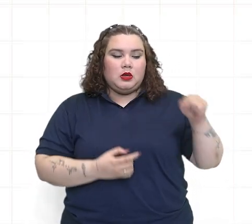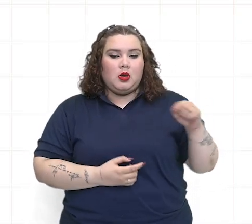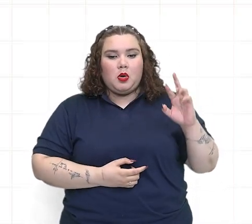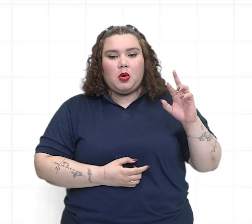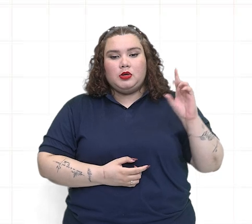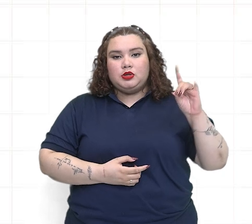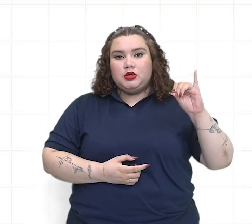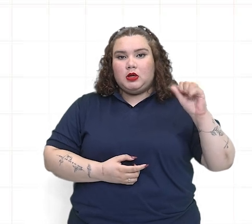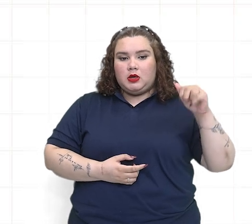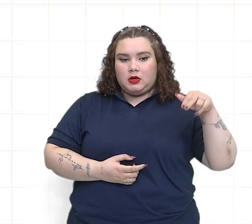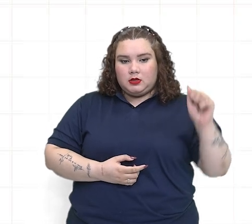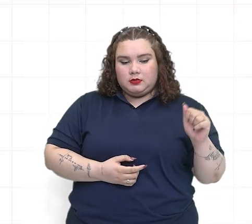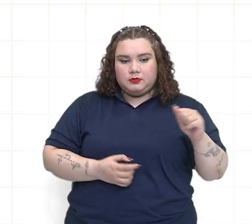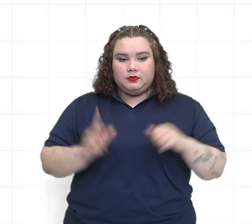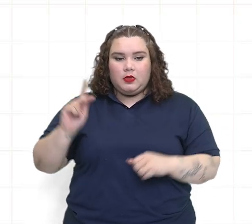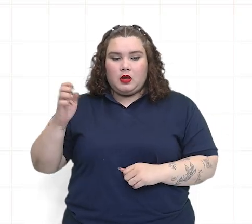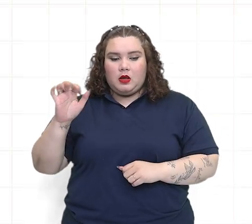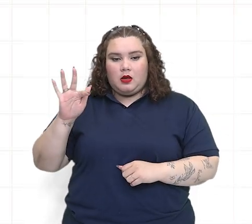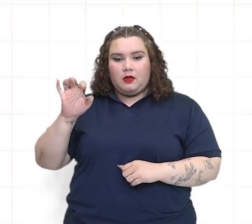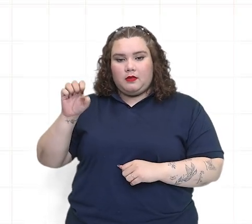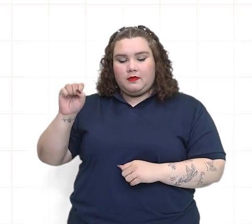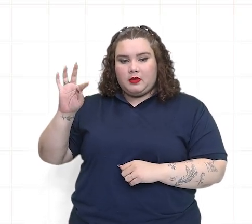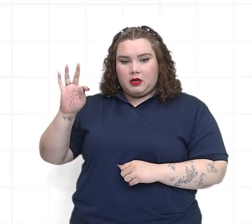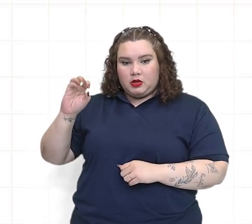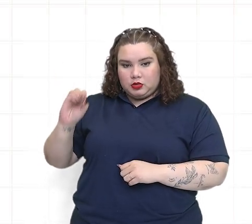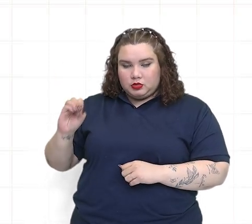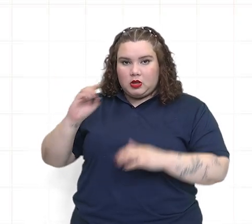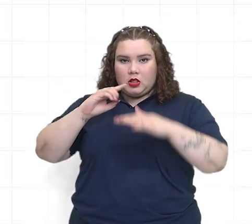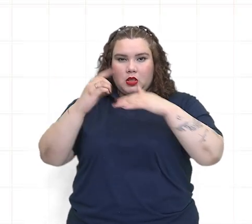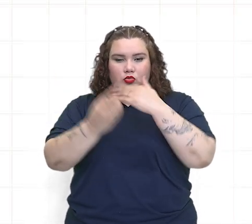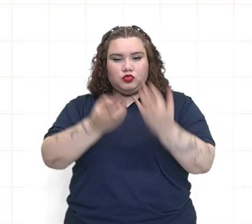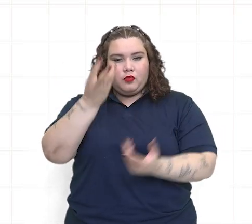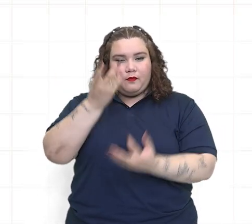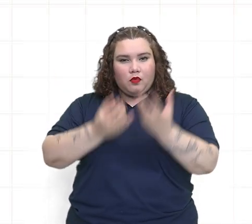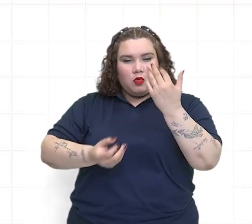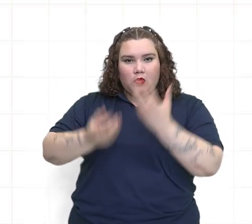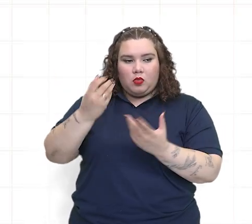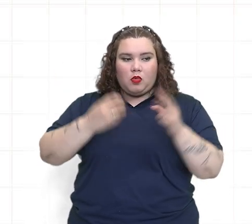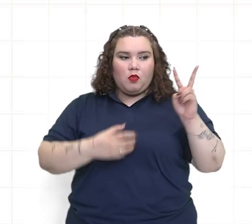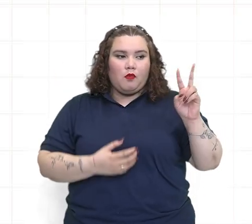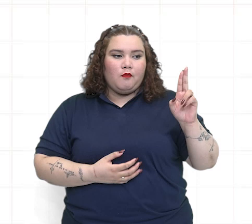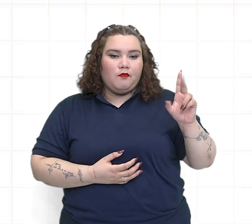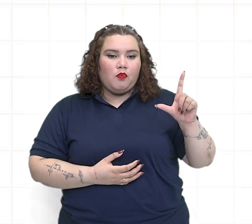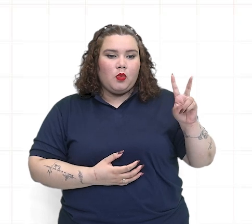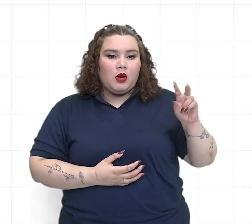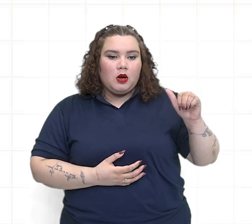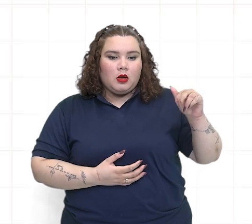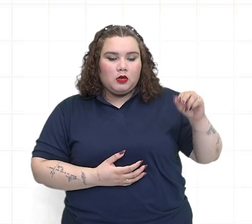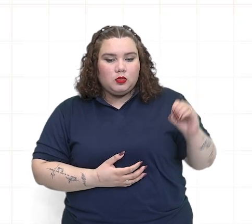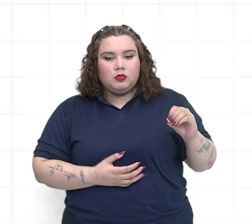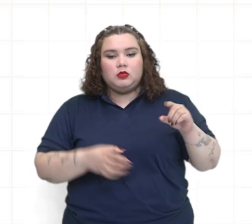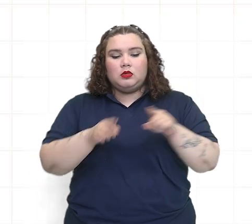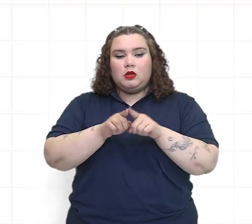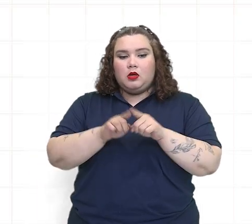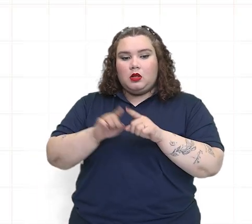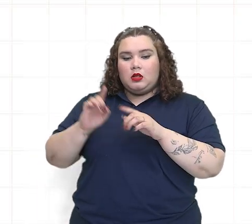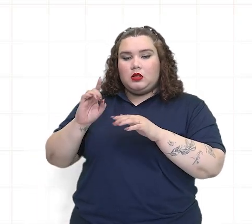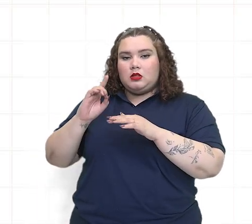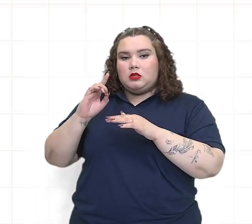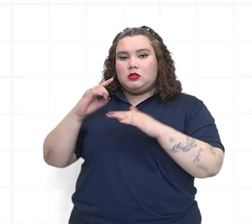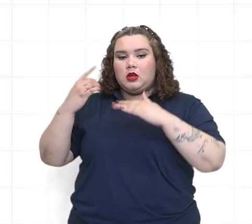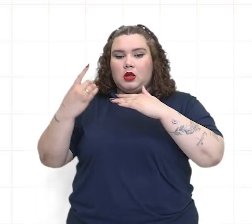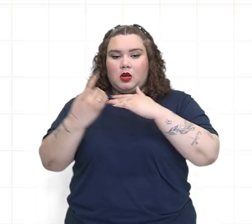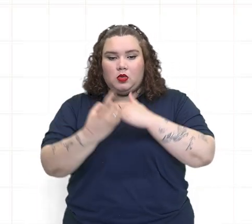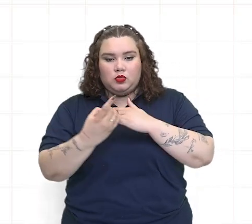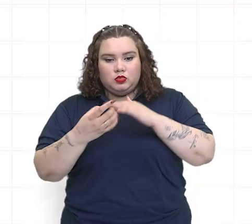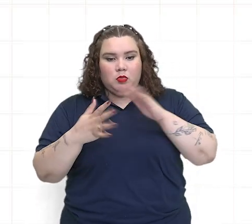romanos, Diana. Hefesto, o deus do fogo, né? Lá para os romanos, Vulcano. E aí nós temos o deus do submundo, que é